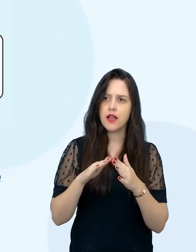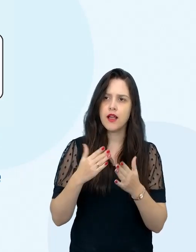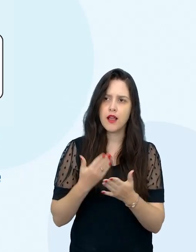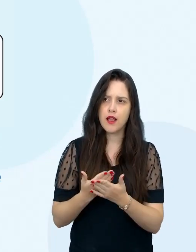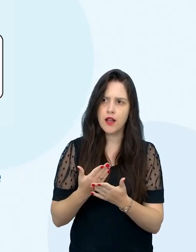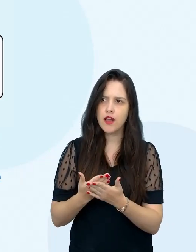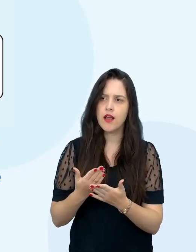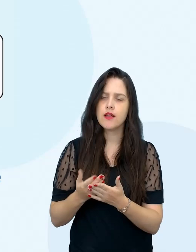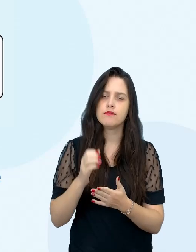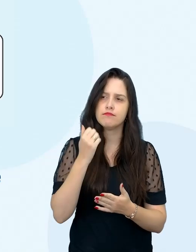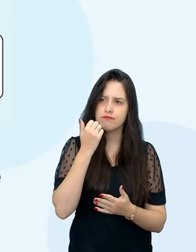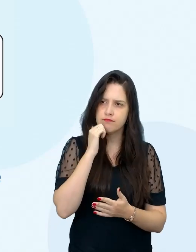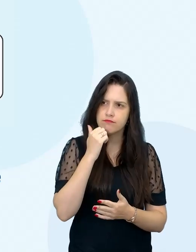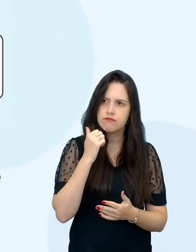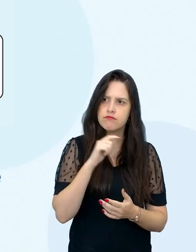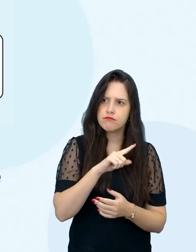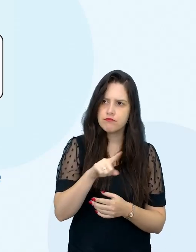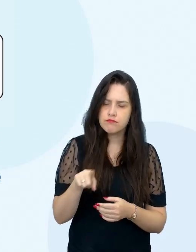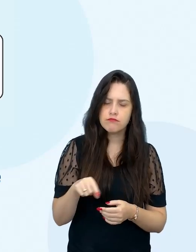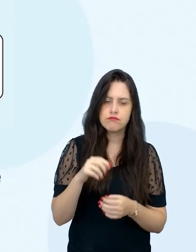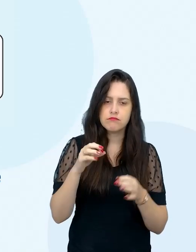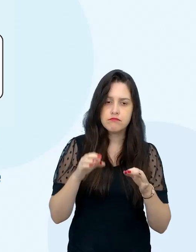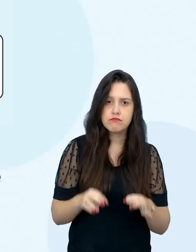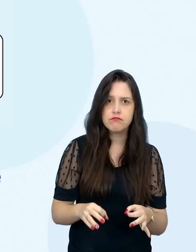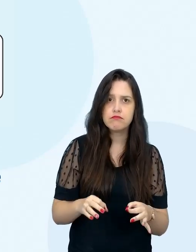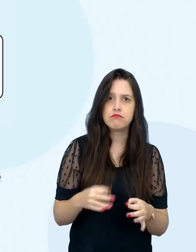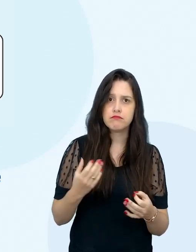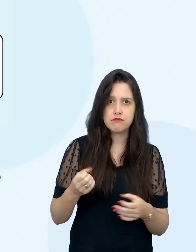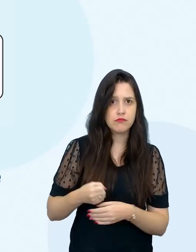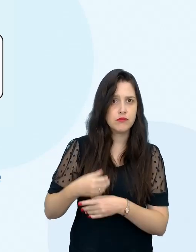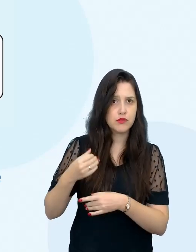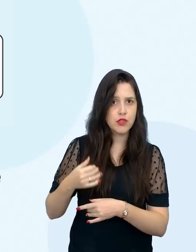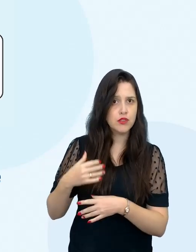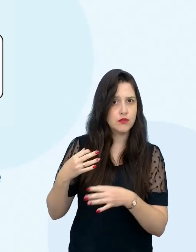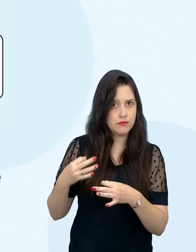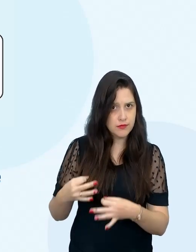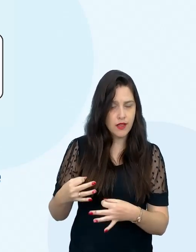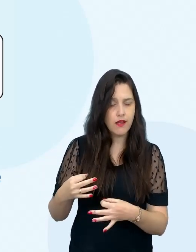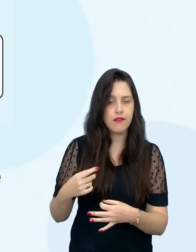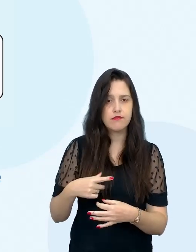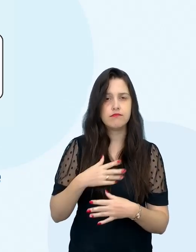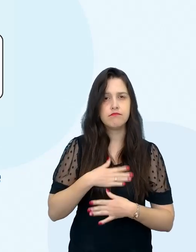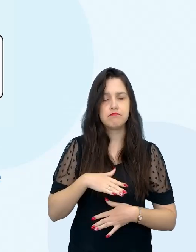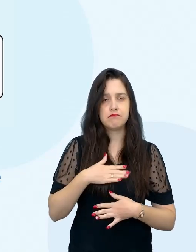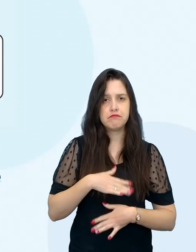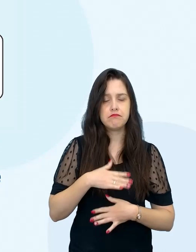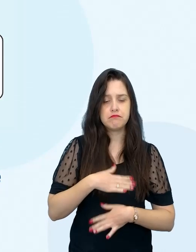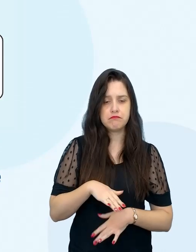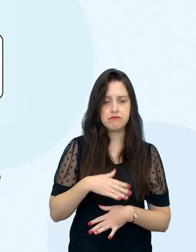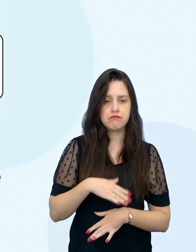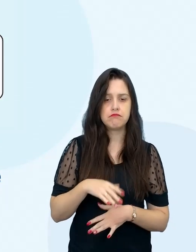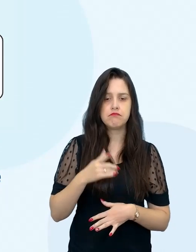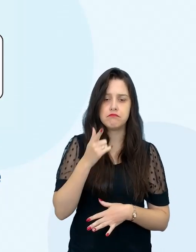faça sentido para o estudante, como vocês bem colocaram aí no chat, tá? Então, resumidamente, é isso a ABP, mas a gente tem aí 90